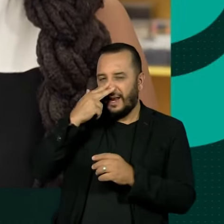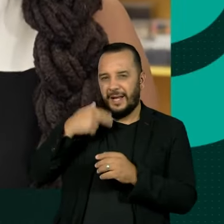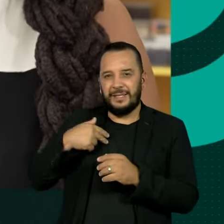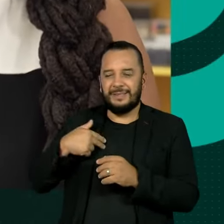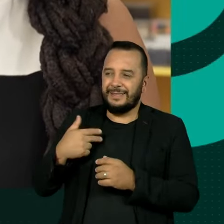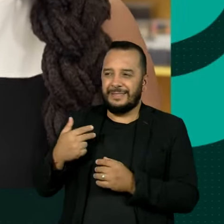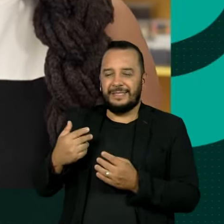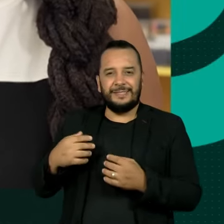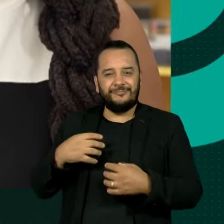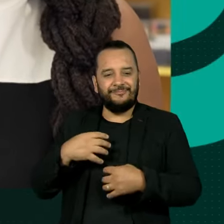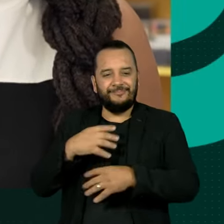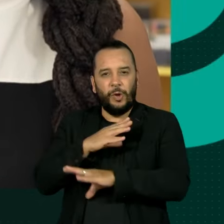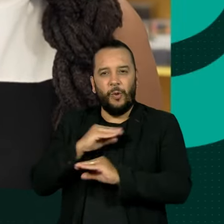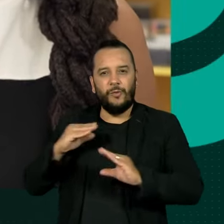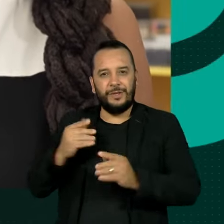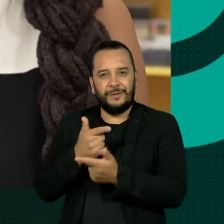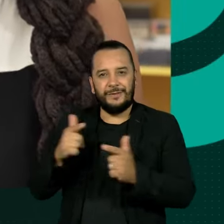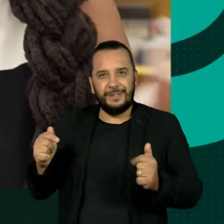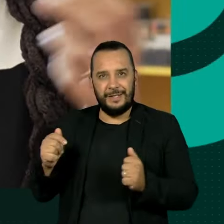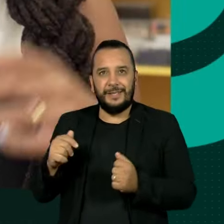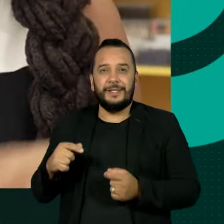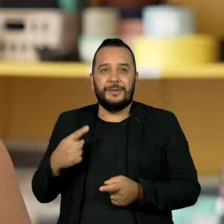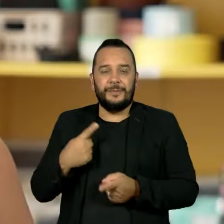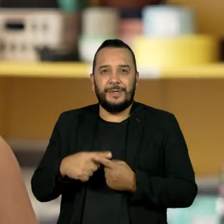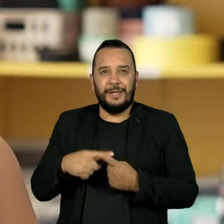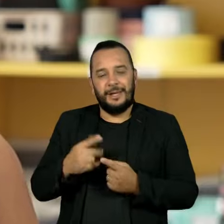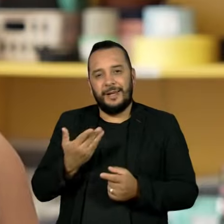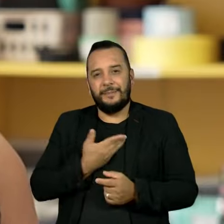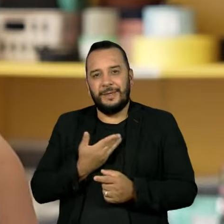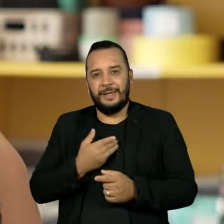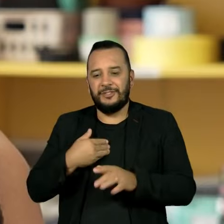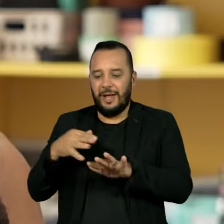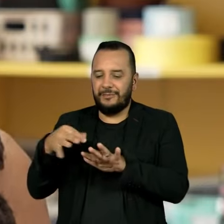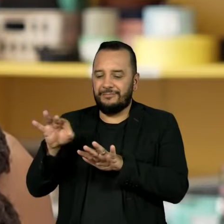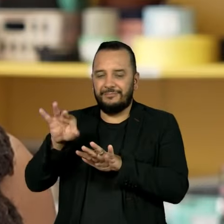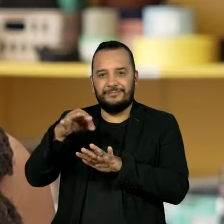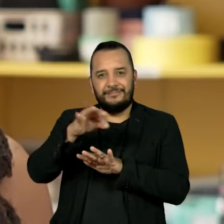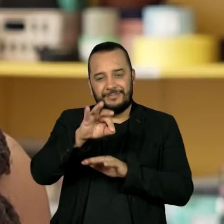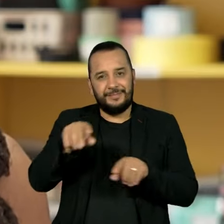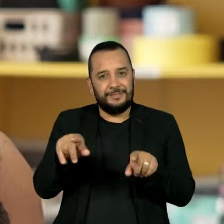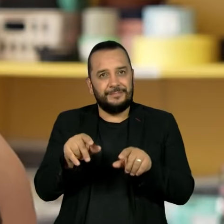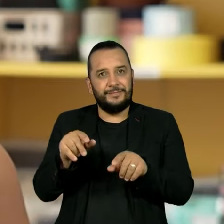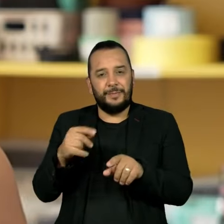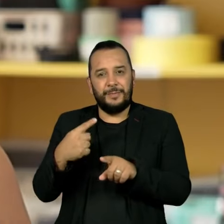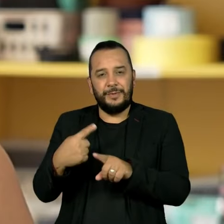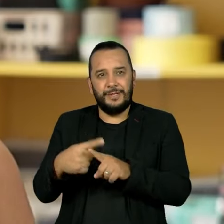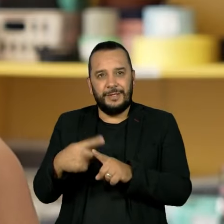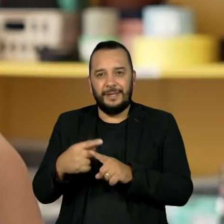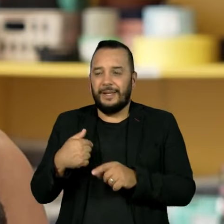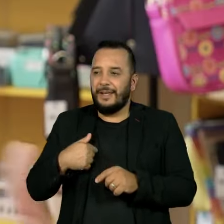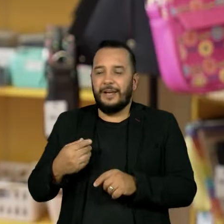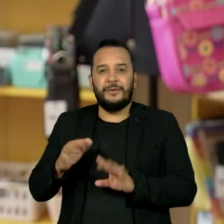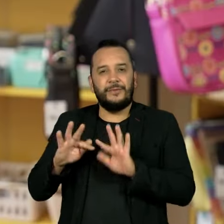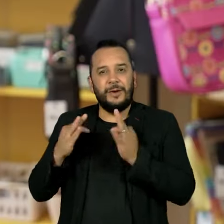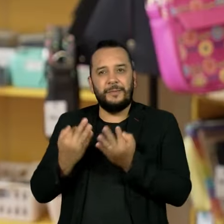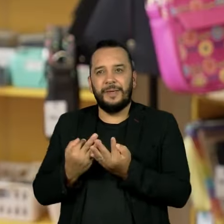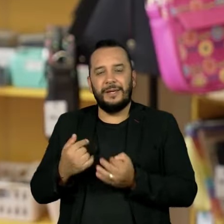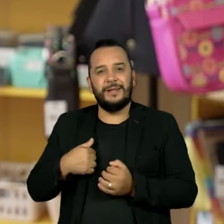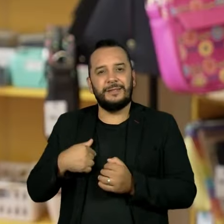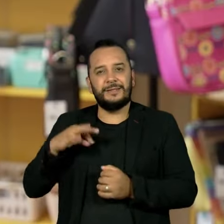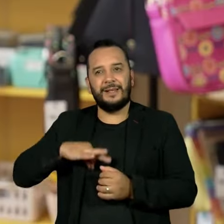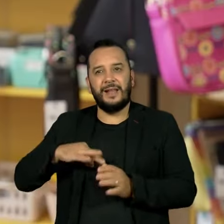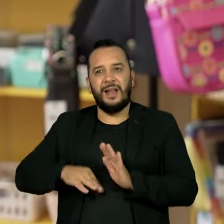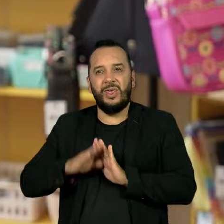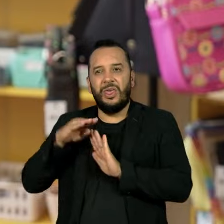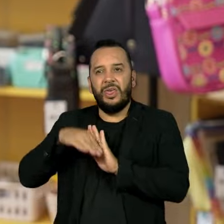deslocada, porque seu amigo trabalha em tal empresa, porque o seu familiar tem uma certa estabilidade financeira ou de emprego,